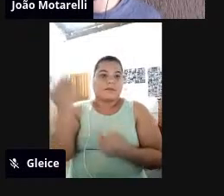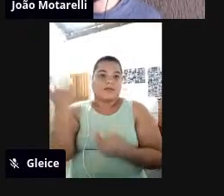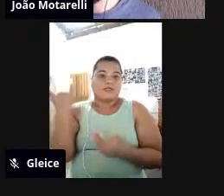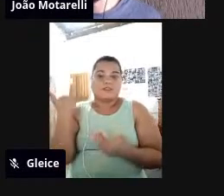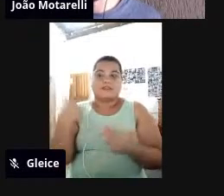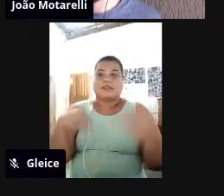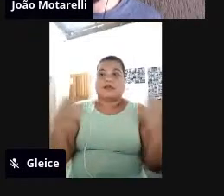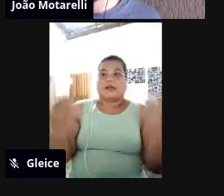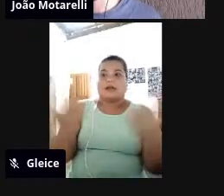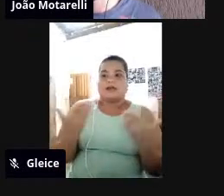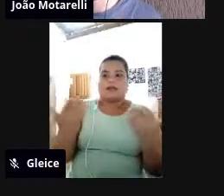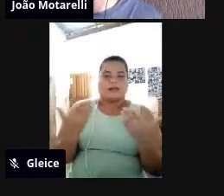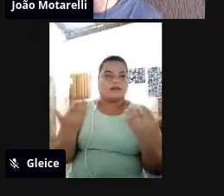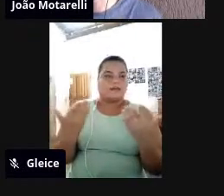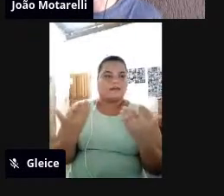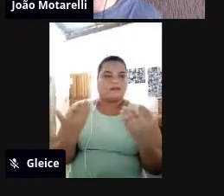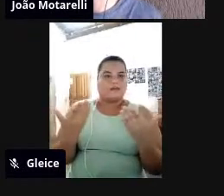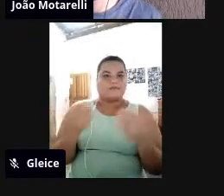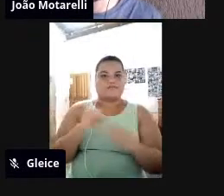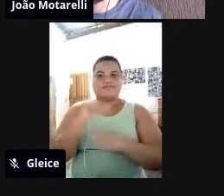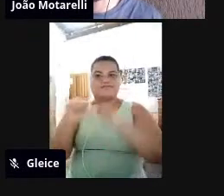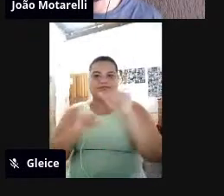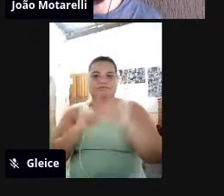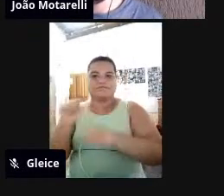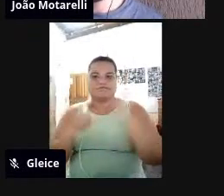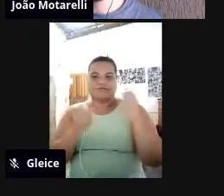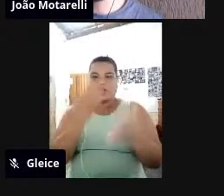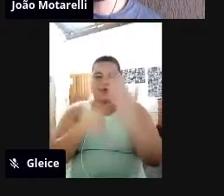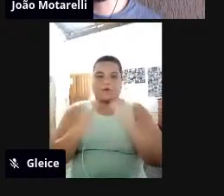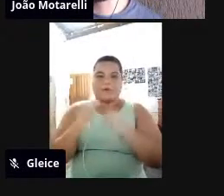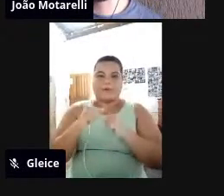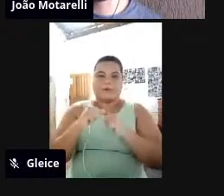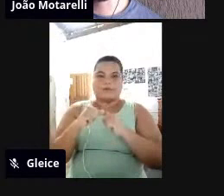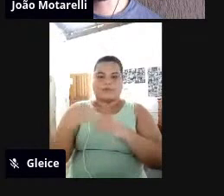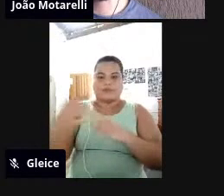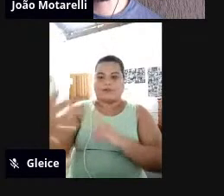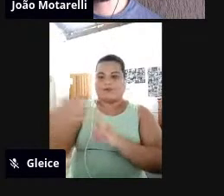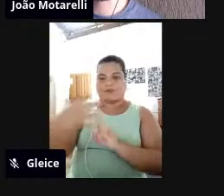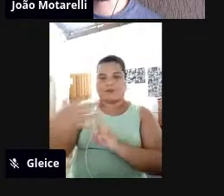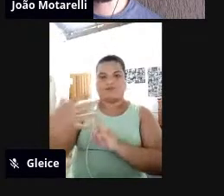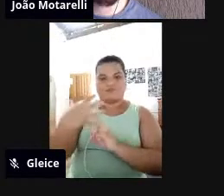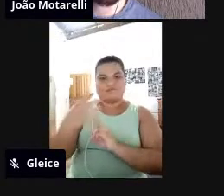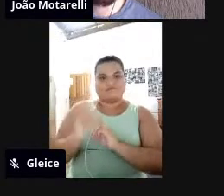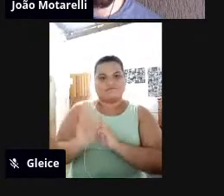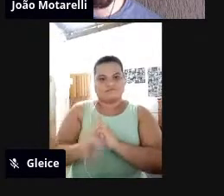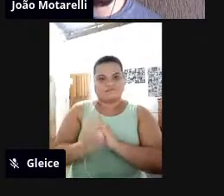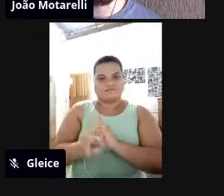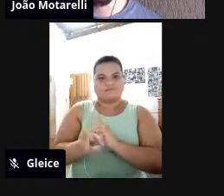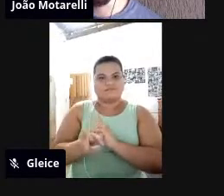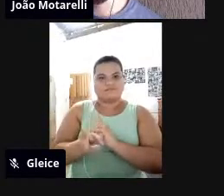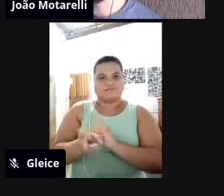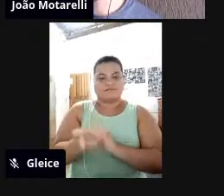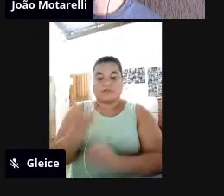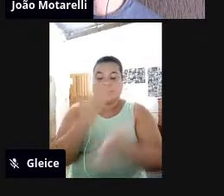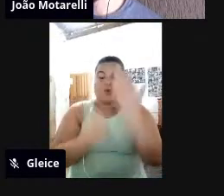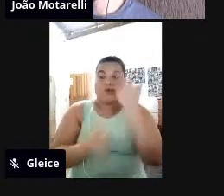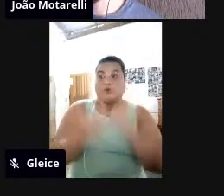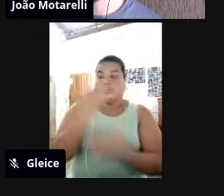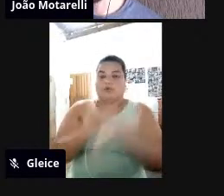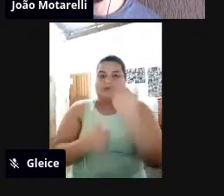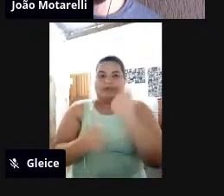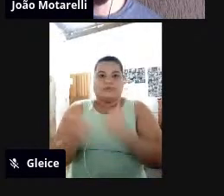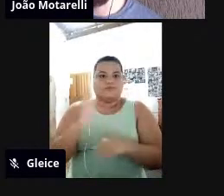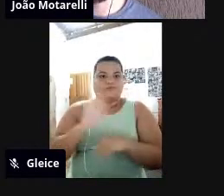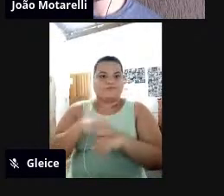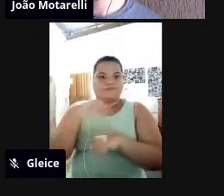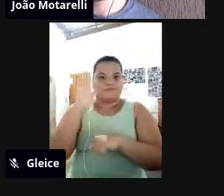agora tem um chocolate. Parece que a comida tem um poder sobre mim. E esses fatores estão associados a um comer exagerado, pode estar associado ao